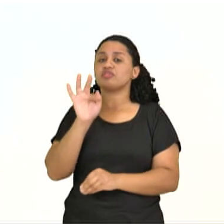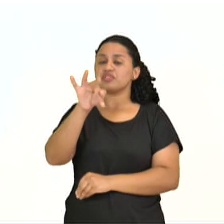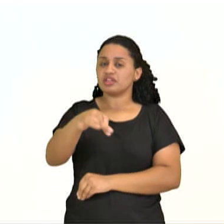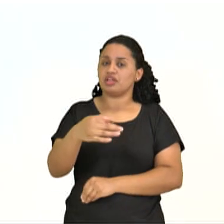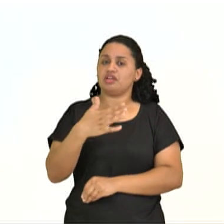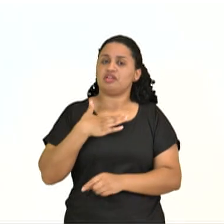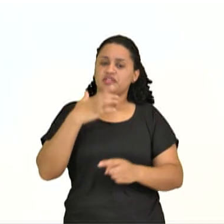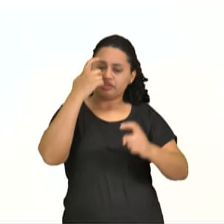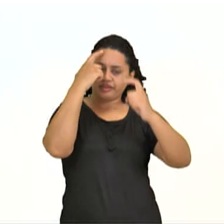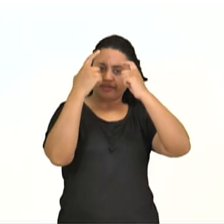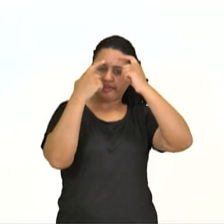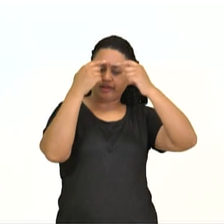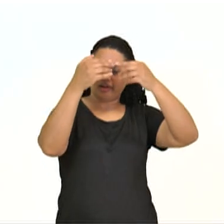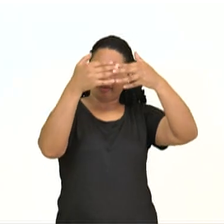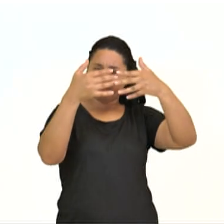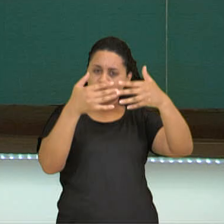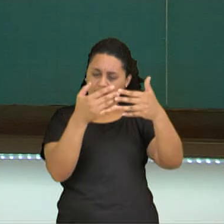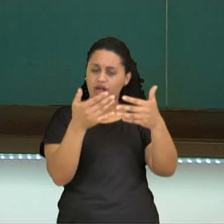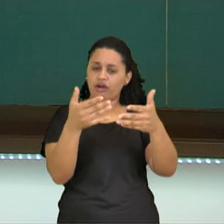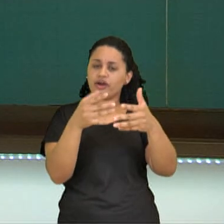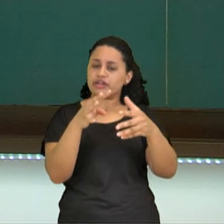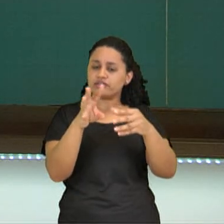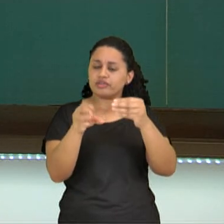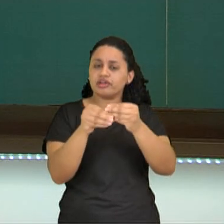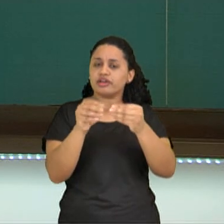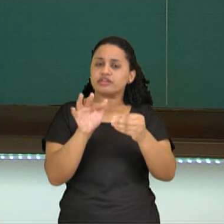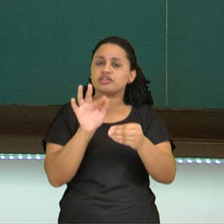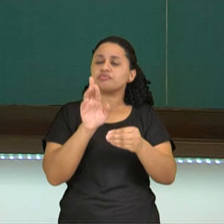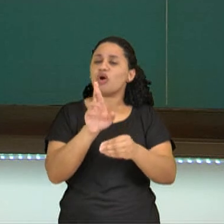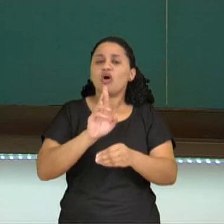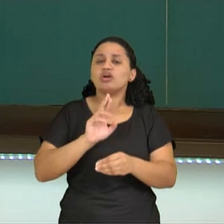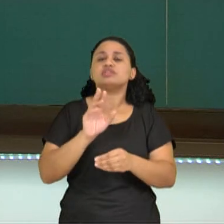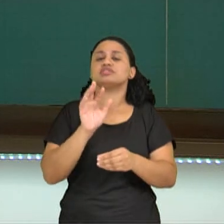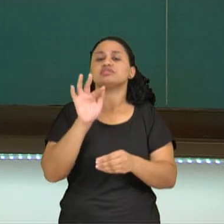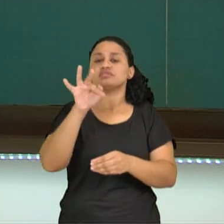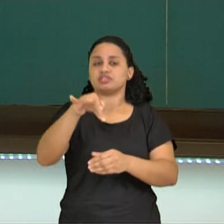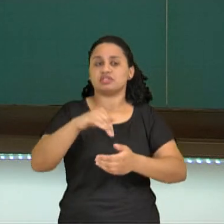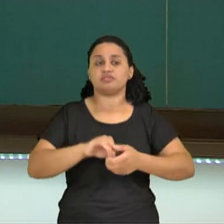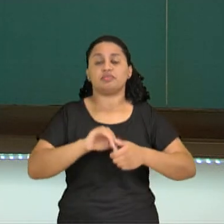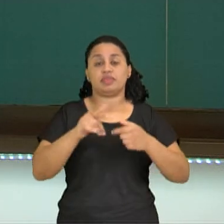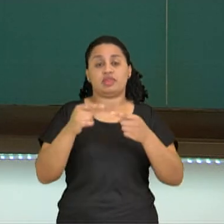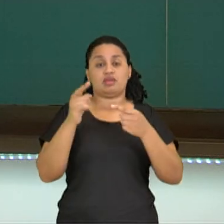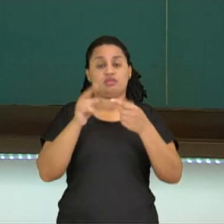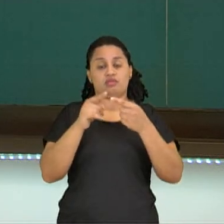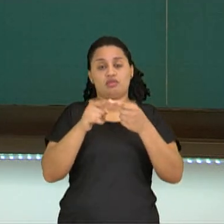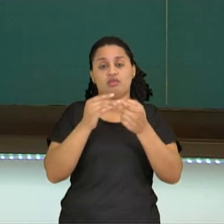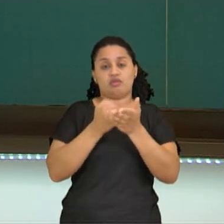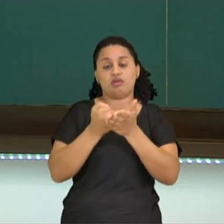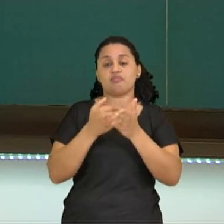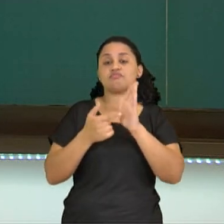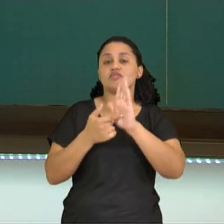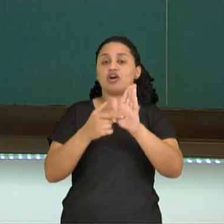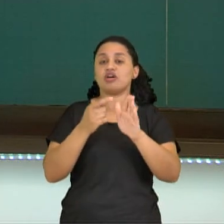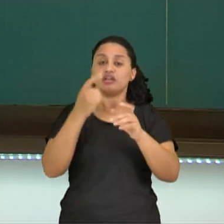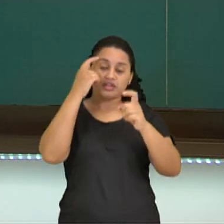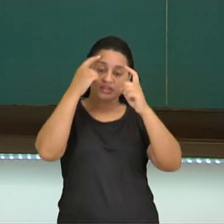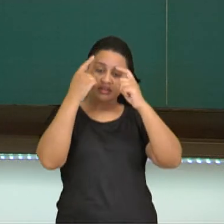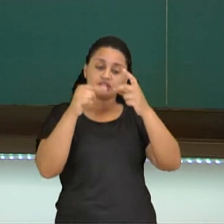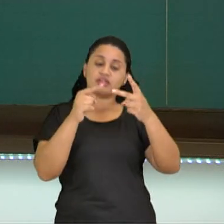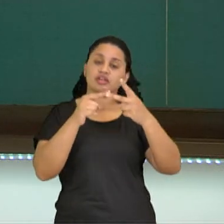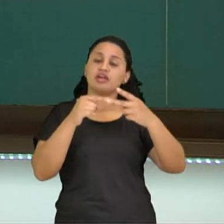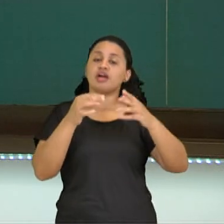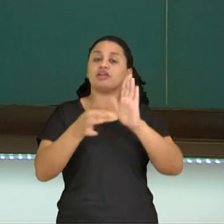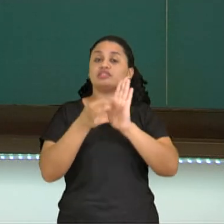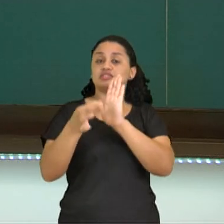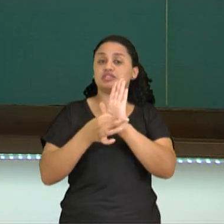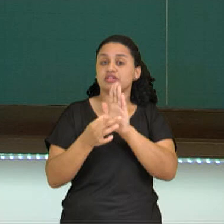ideias discutidas ao longo do texto. Tá? Sendo assim, eu apresento a ideia na introdução, os argumentos no